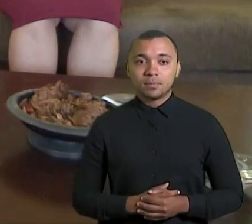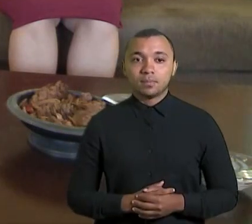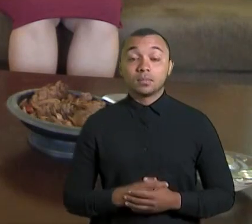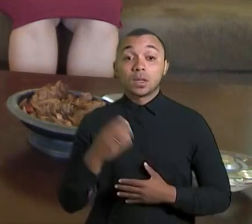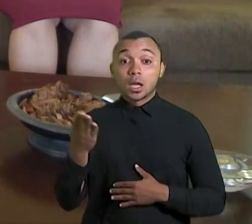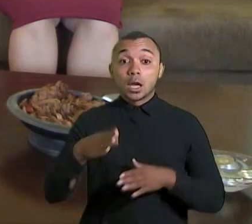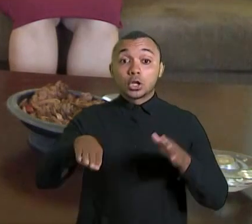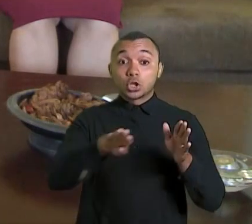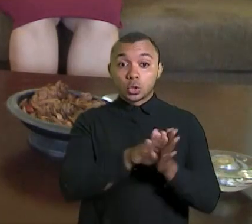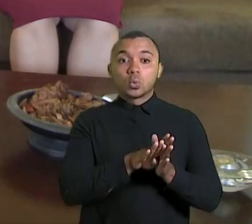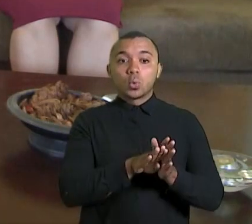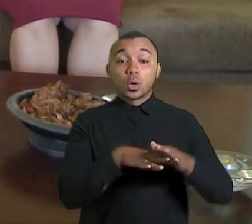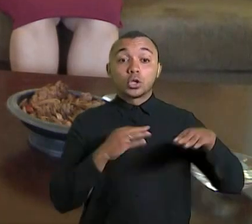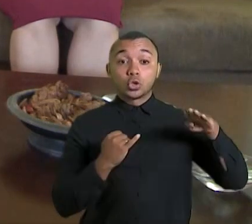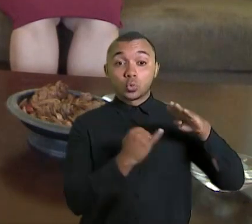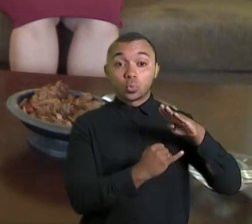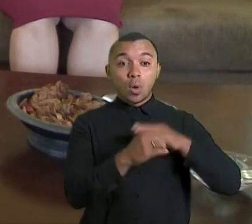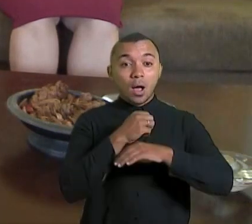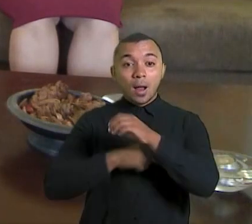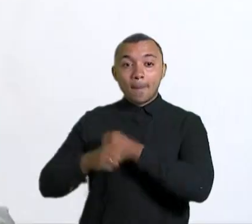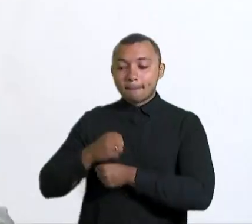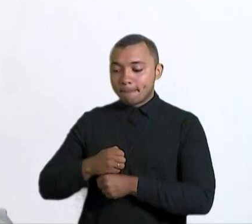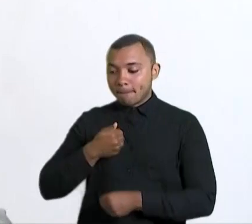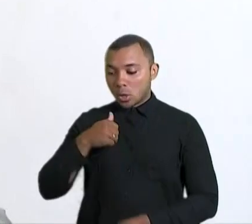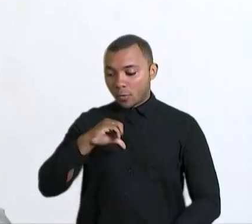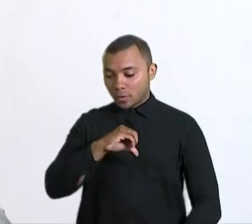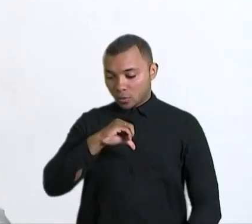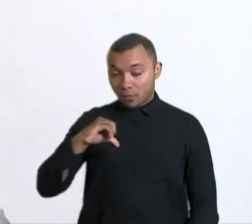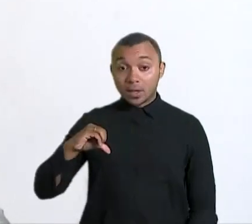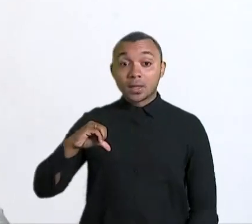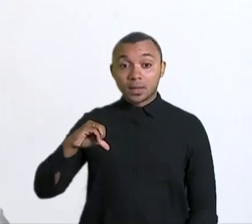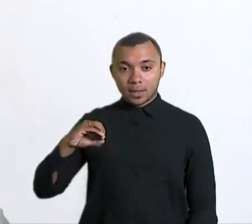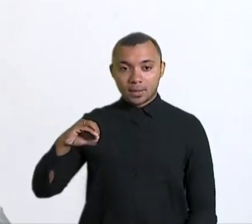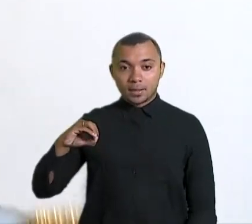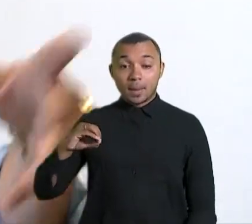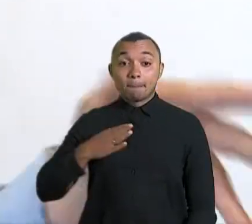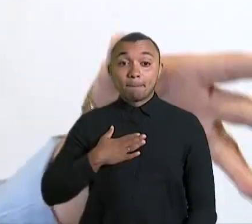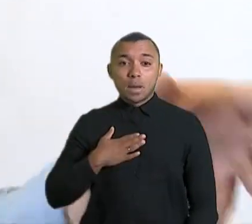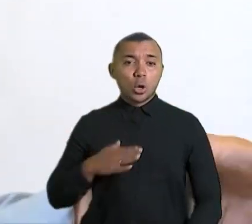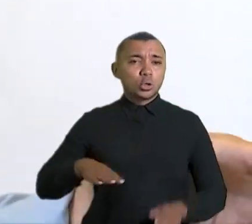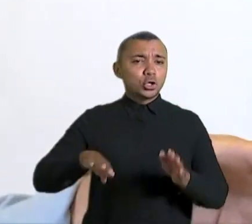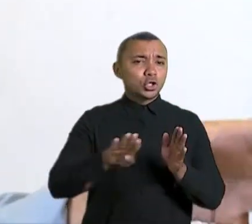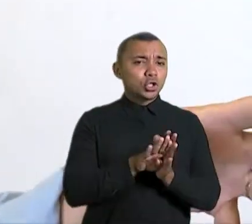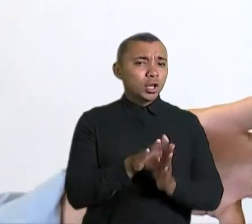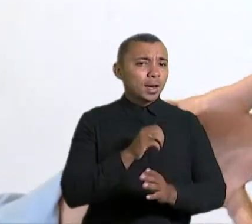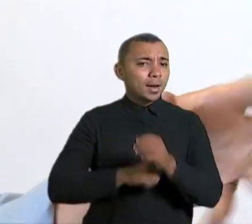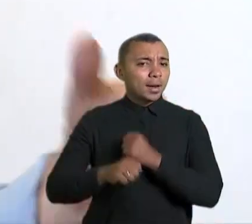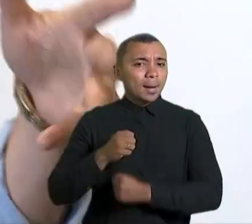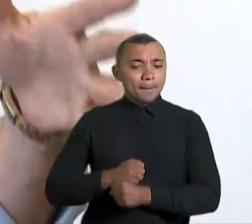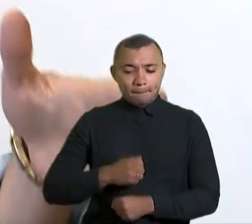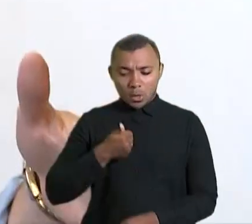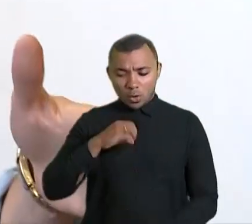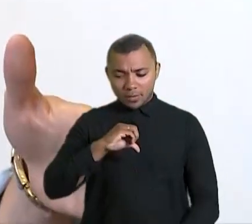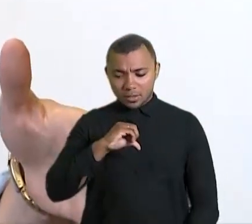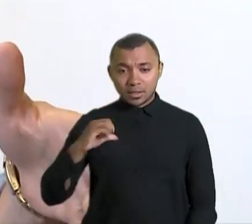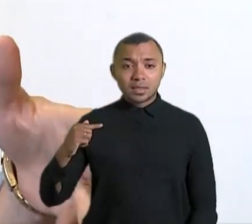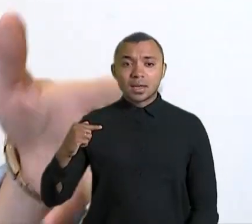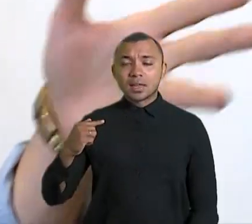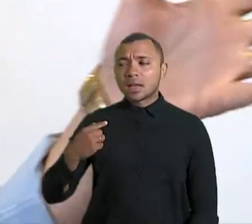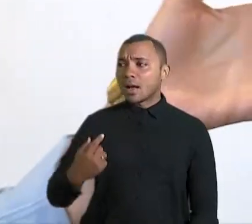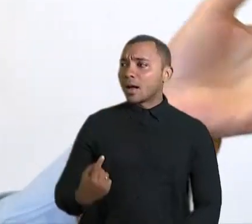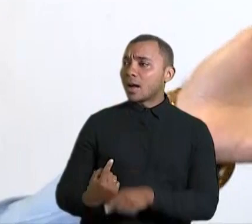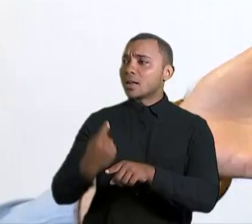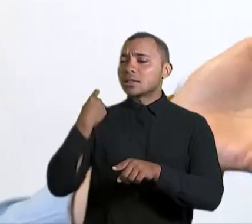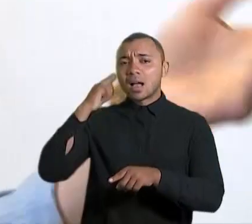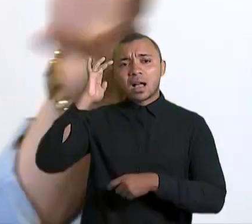em 1990. Eu cheguei em 1997. E naquela época a gente achava essa estrada longa, né?